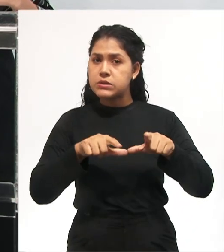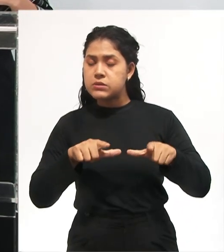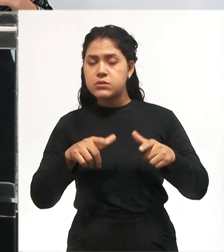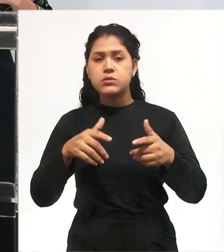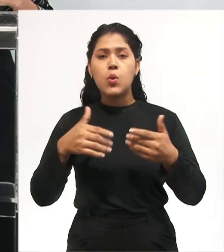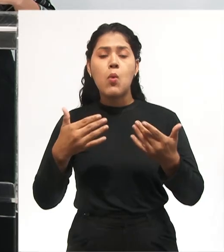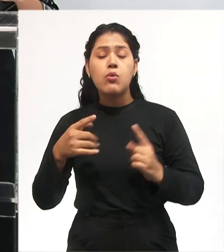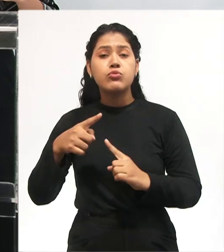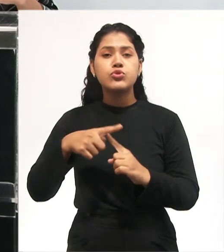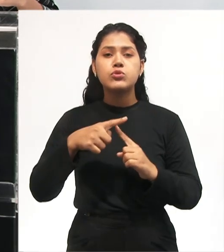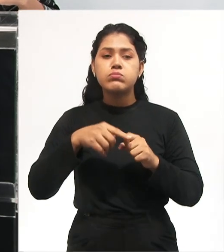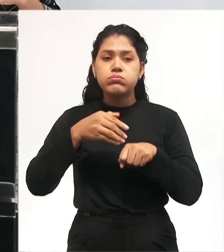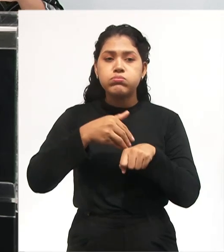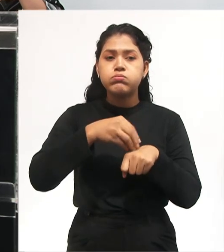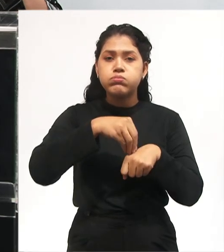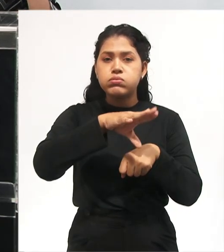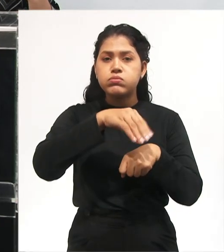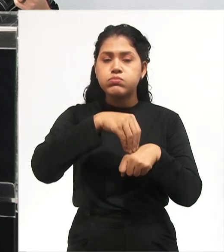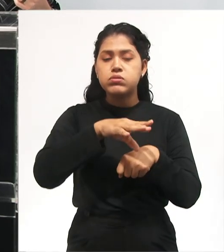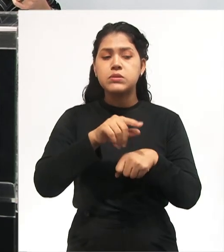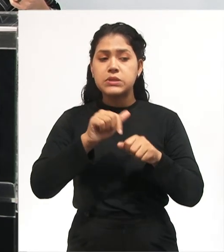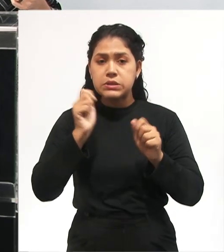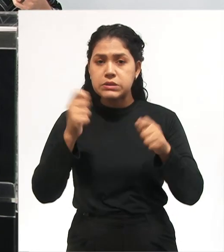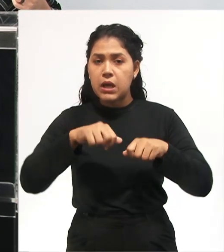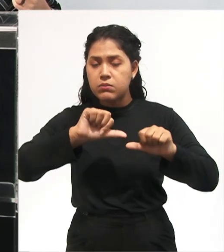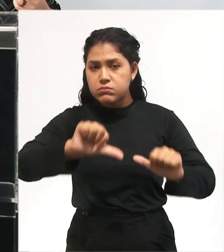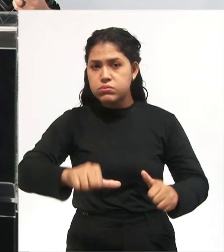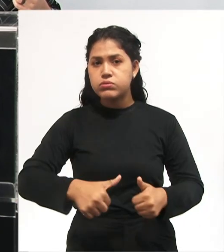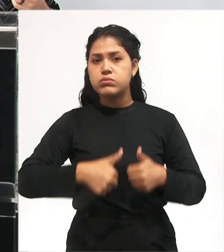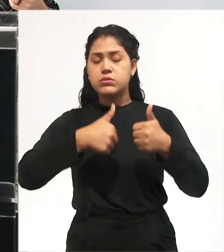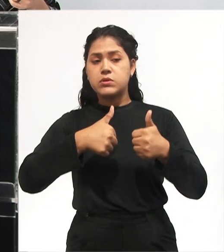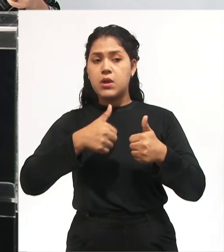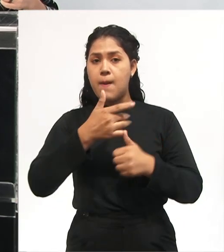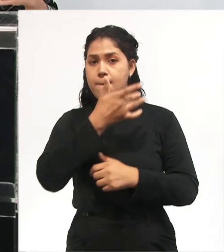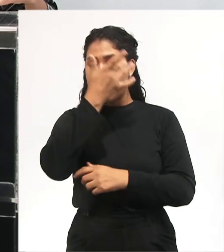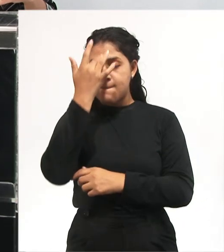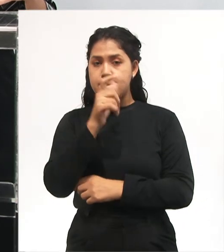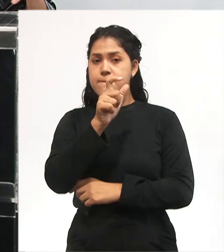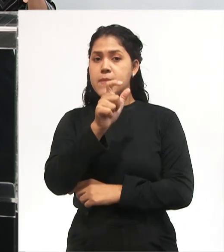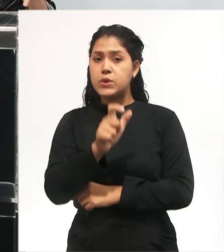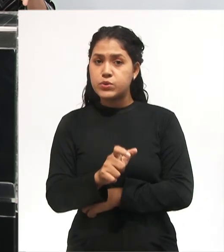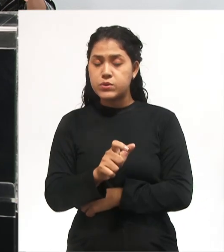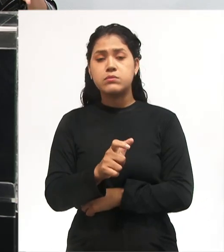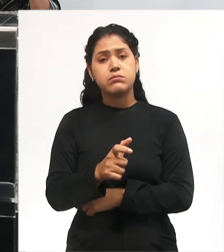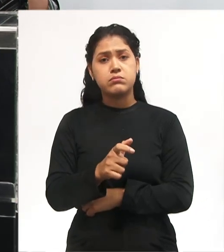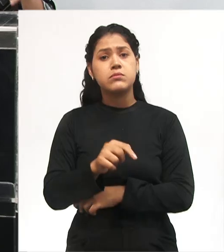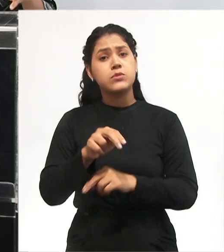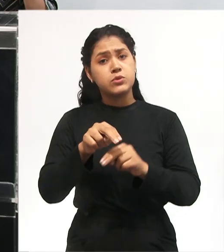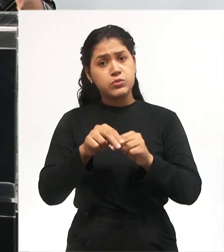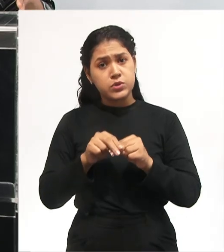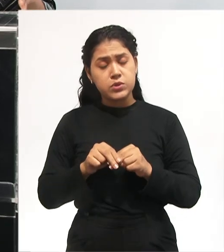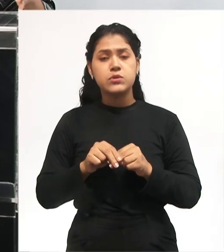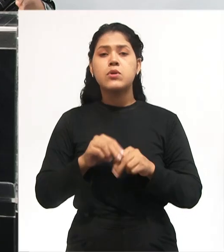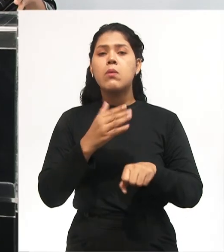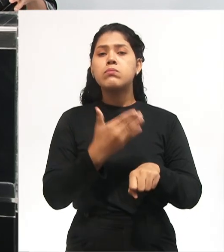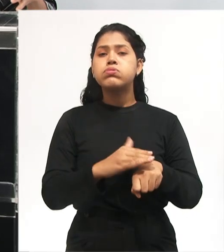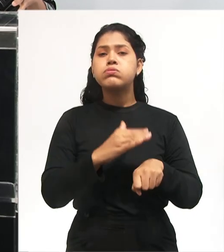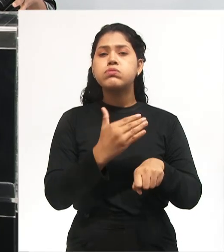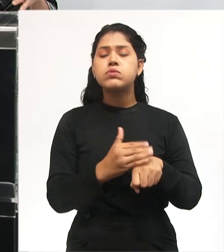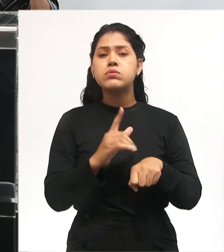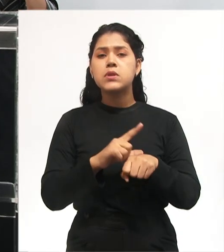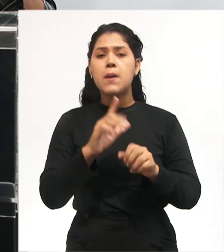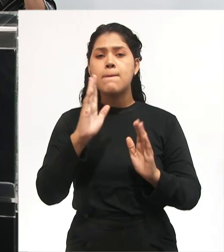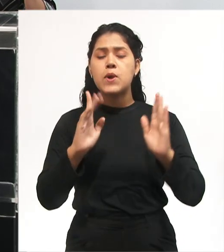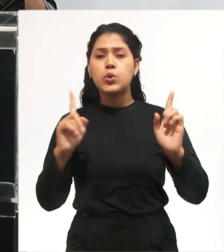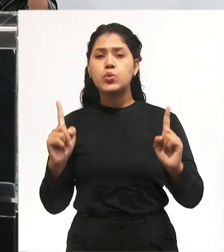para melhorar a atuação daquele funcionário. Então, os treinamentos eles têm curta duração,